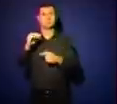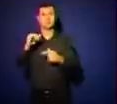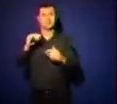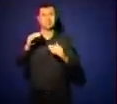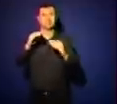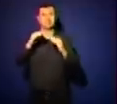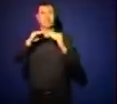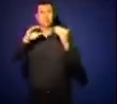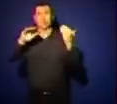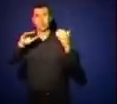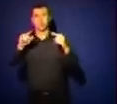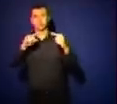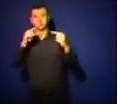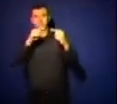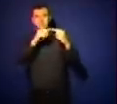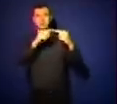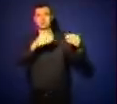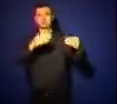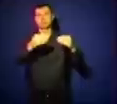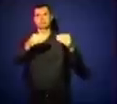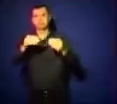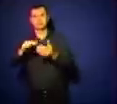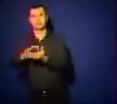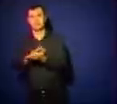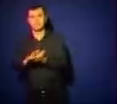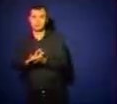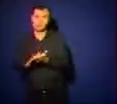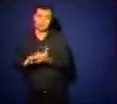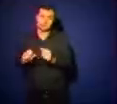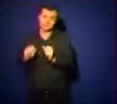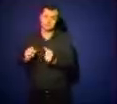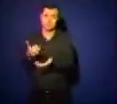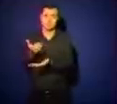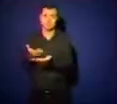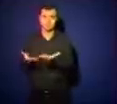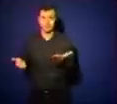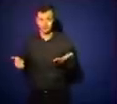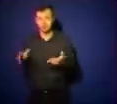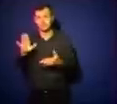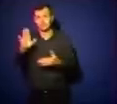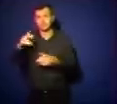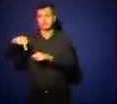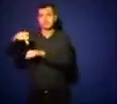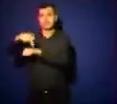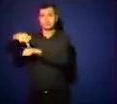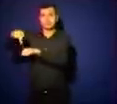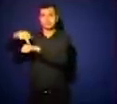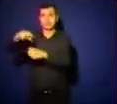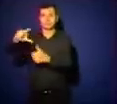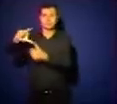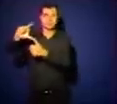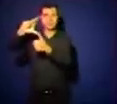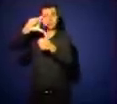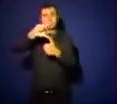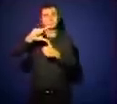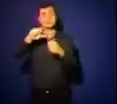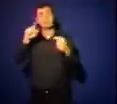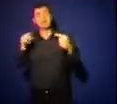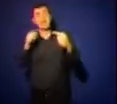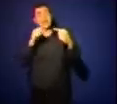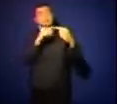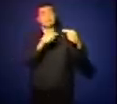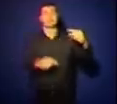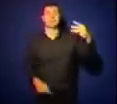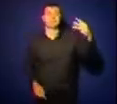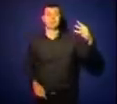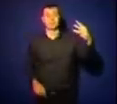com esse objetivo de ganhar flexibilidade ele perderia a flexibilidade agora a meta em vários países da América Latina é três mercado emergência tem a índia que